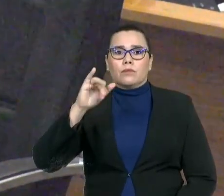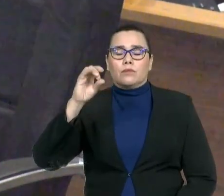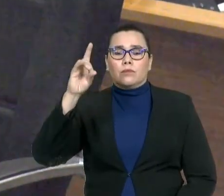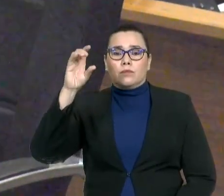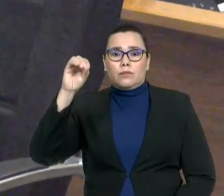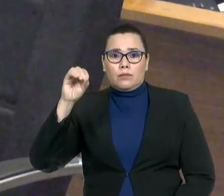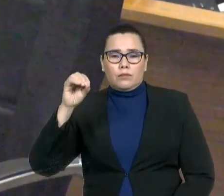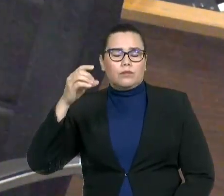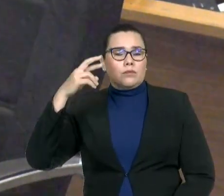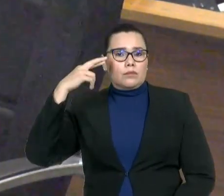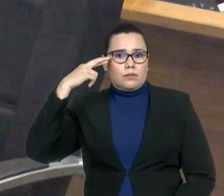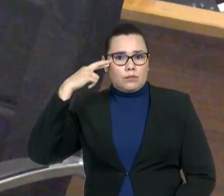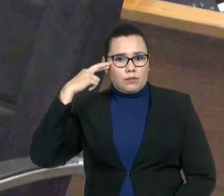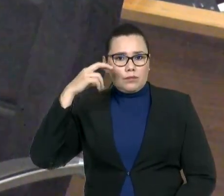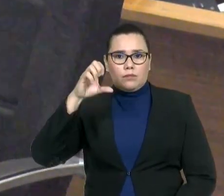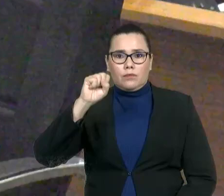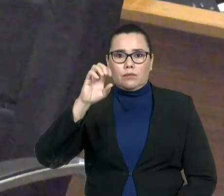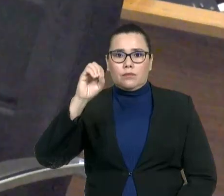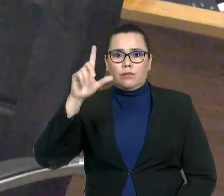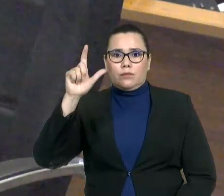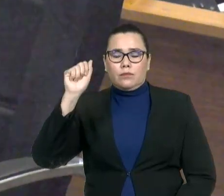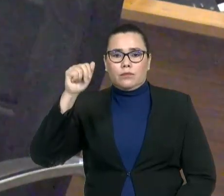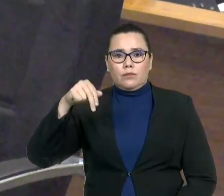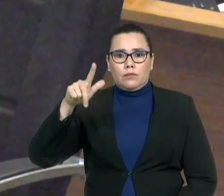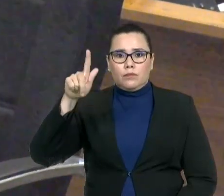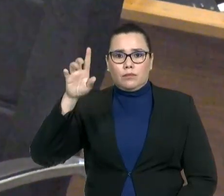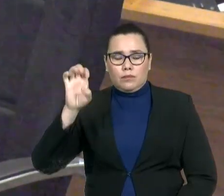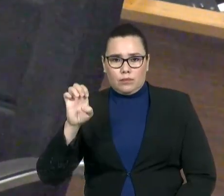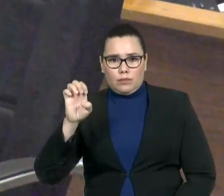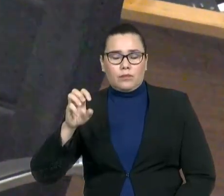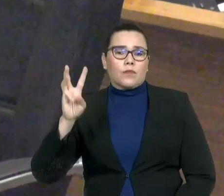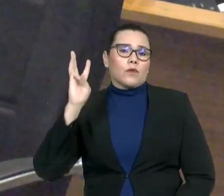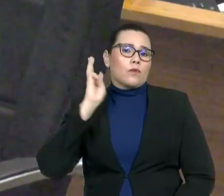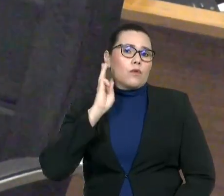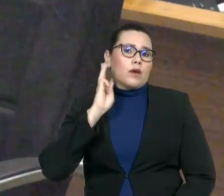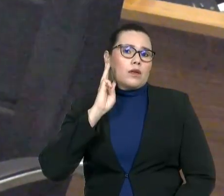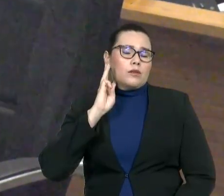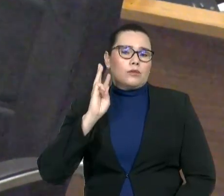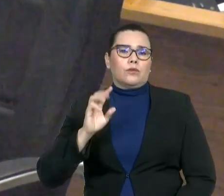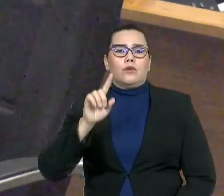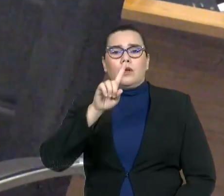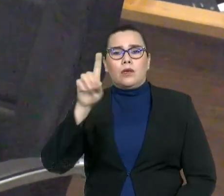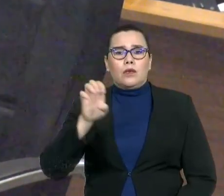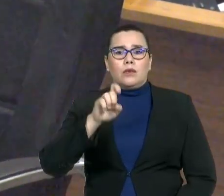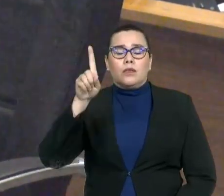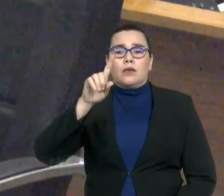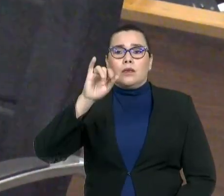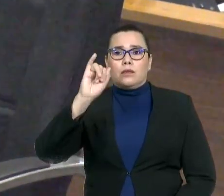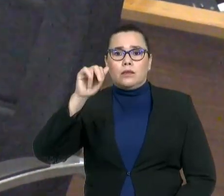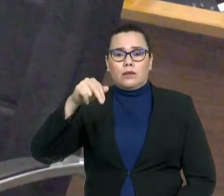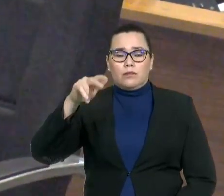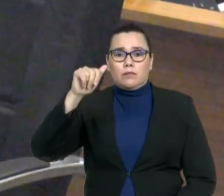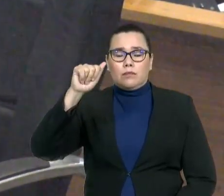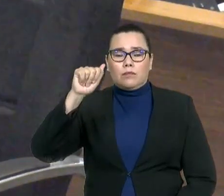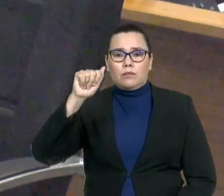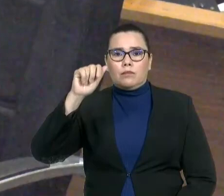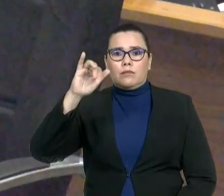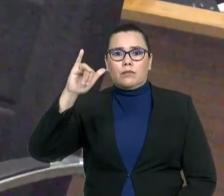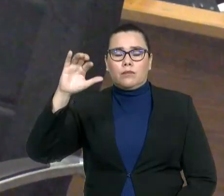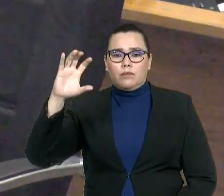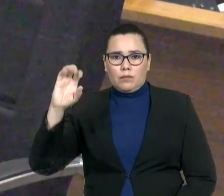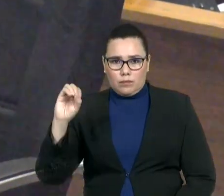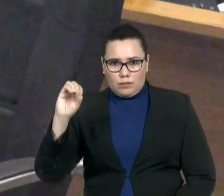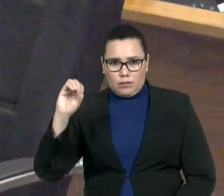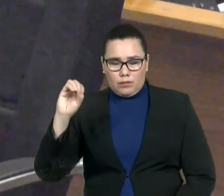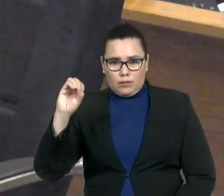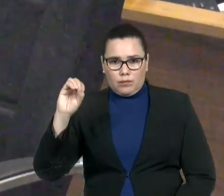Rodrigo Lago, Solange Almeida, Wellington do Curso e Zé Inácio. Ausentes, senhores deputados, Aloysio Santos, Glauber